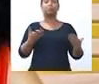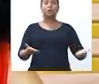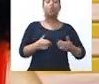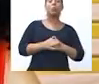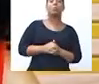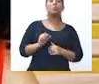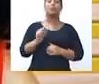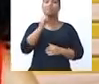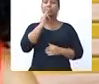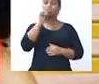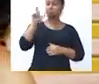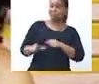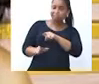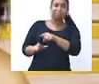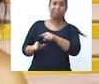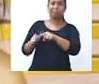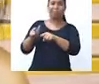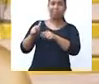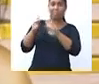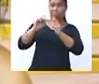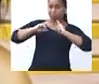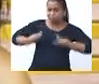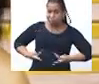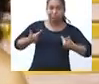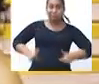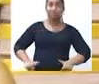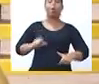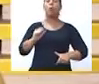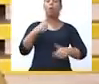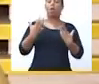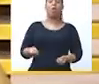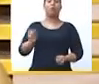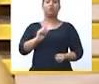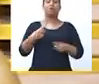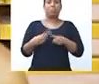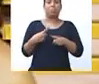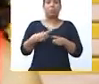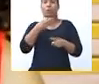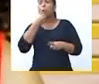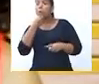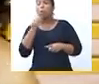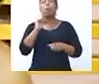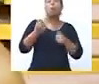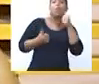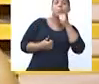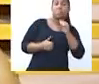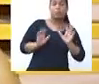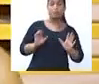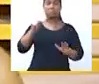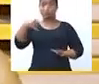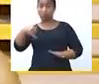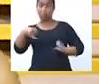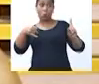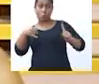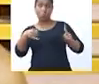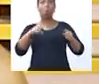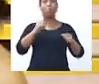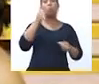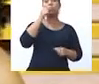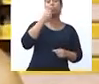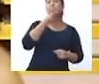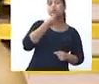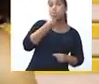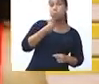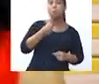da desnaturalização é a gente não aceitar porque é menino ou porque é menino. Sim ou não, porque você é